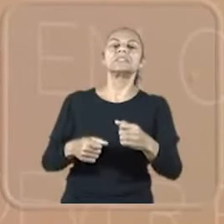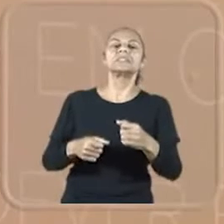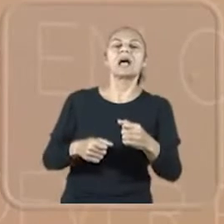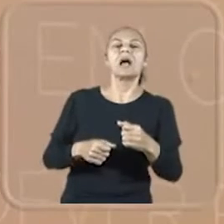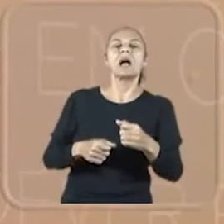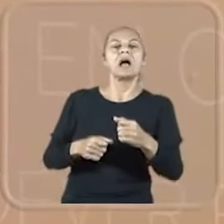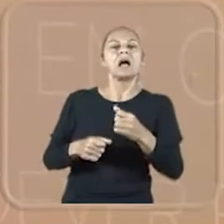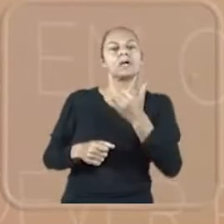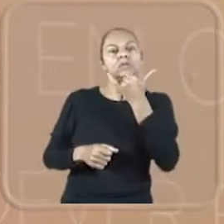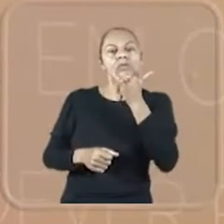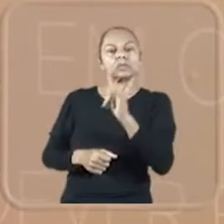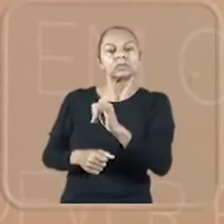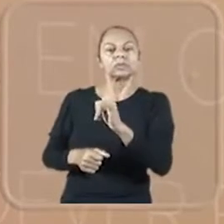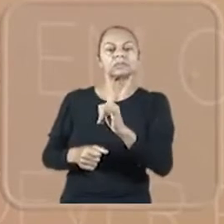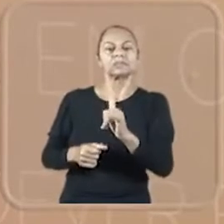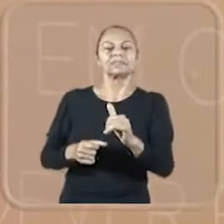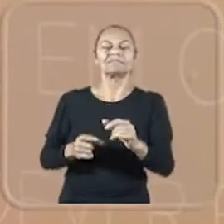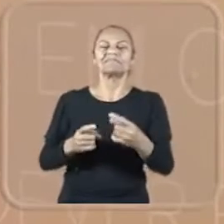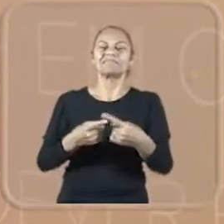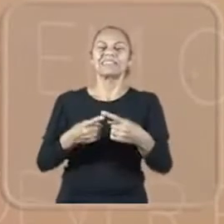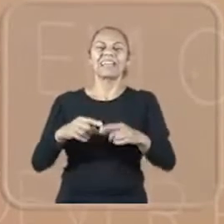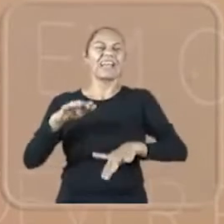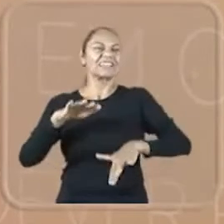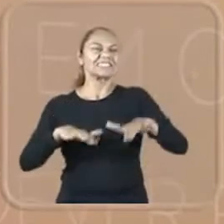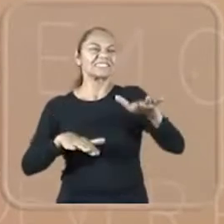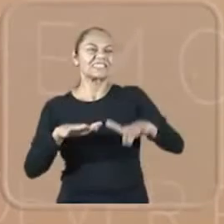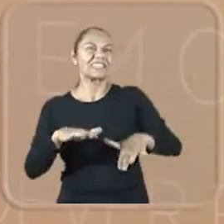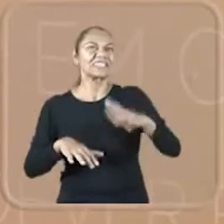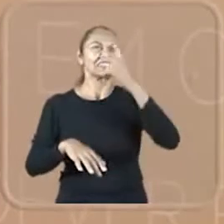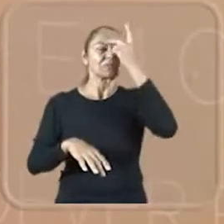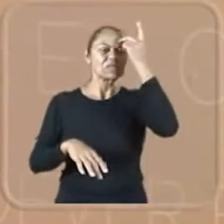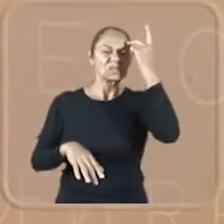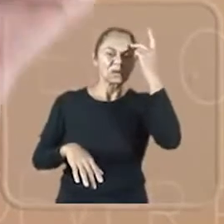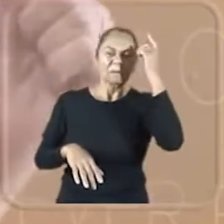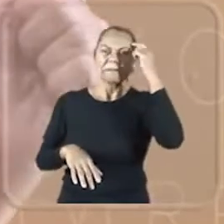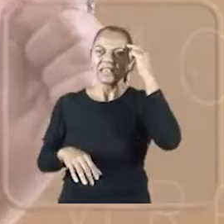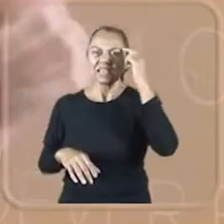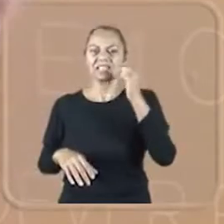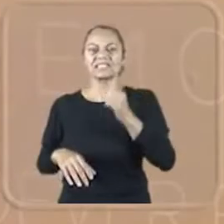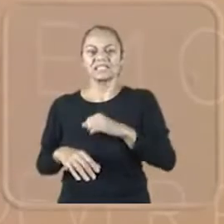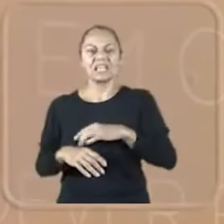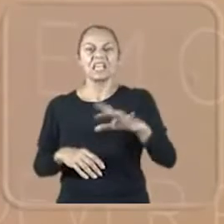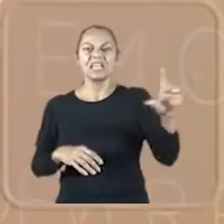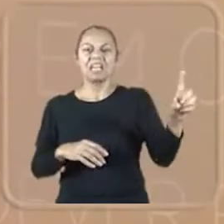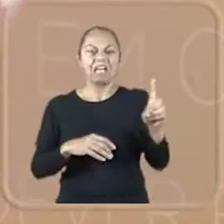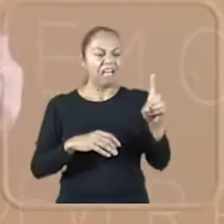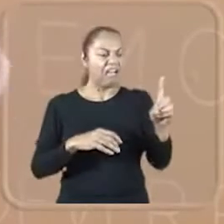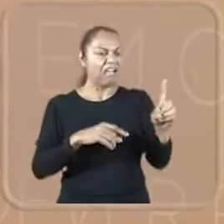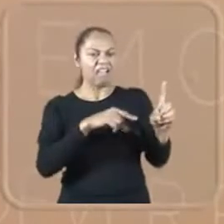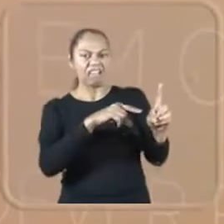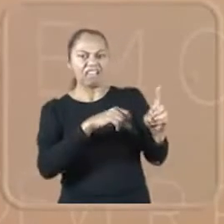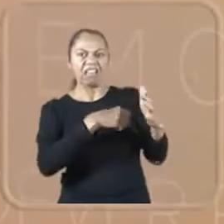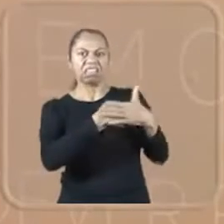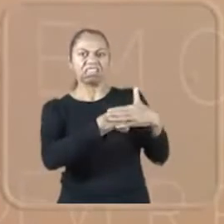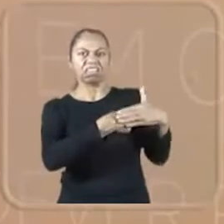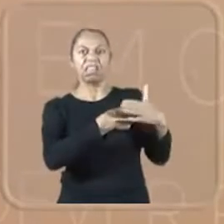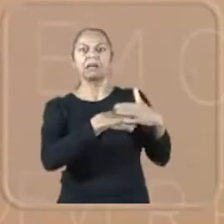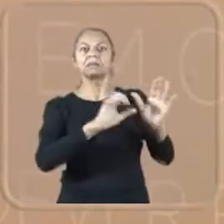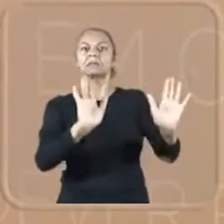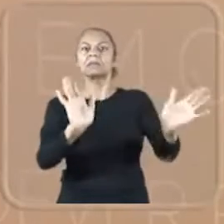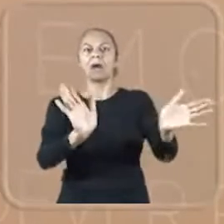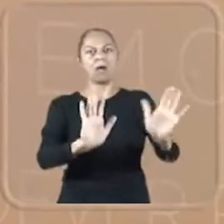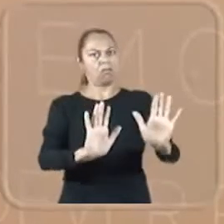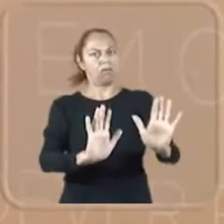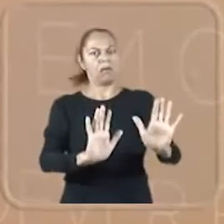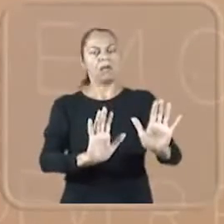processo inverso do que as pessoas pensam. Eles acham que é mais uma coisa, entre aspas, para passar a mão na cabeça de bandido.